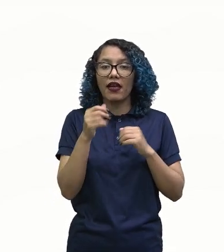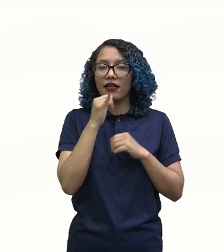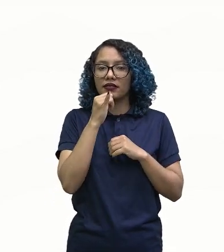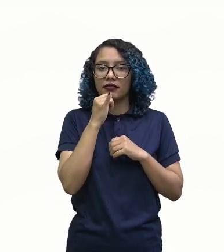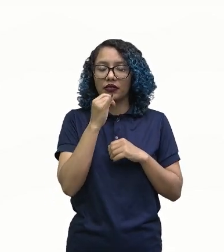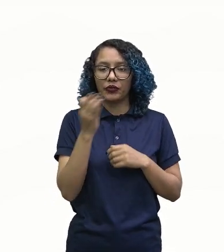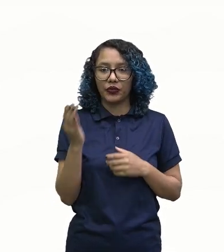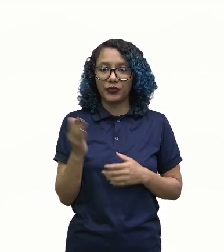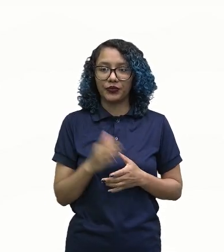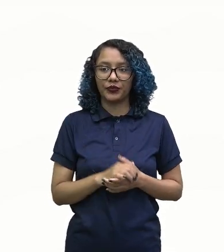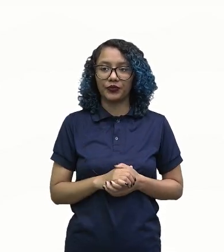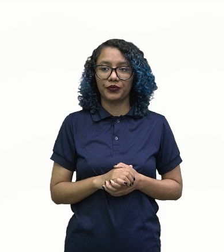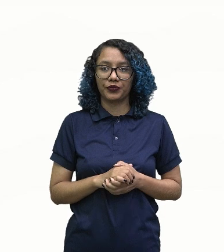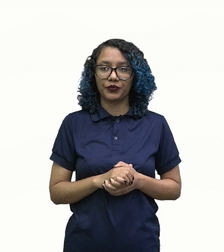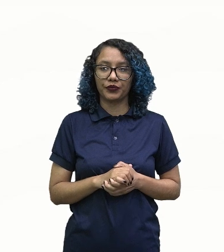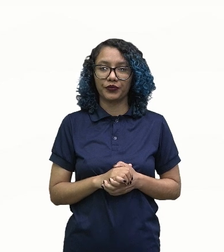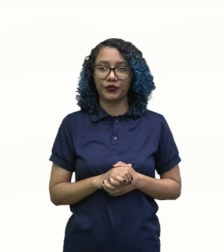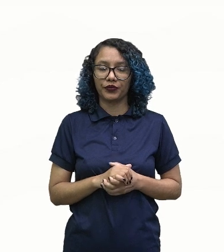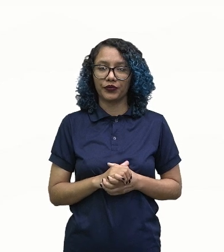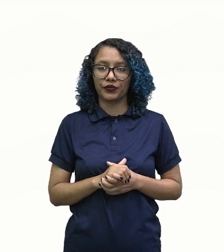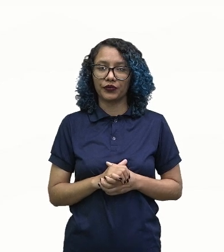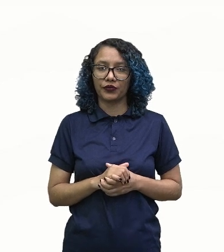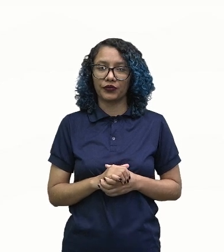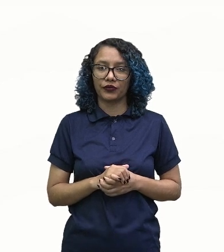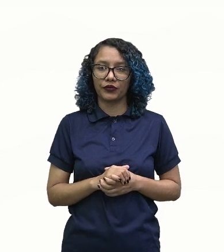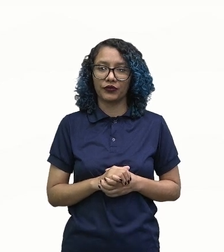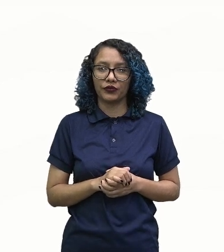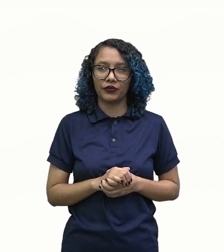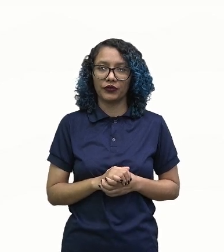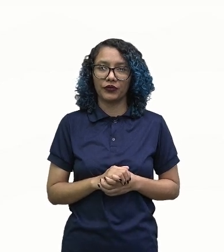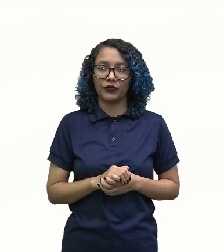comigo. Vejam aí.